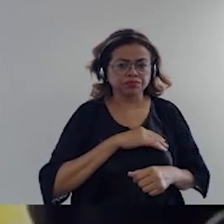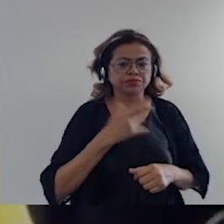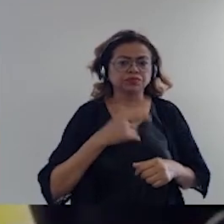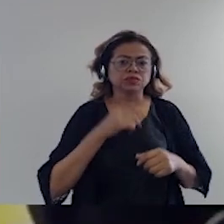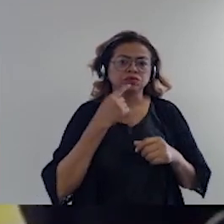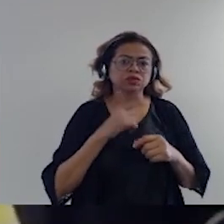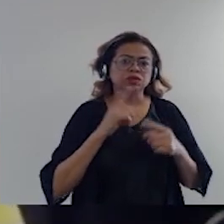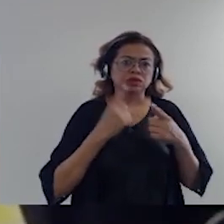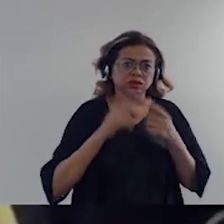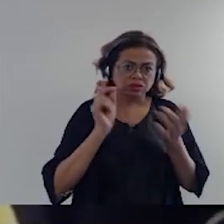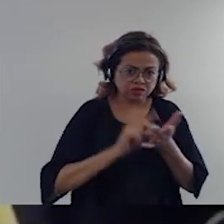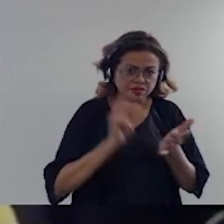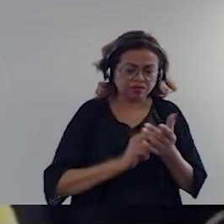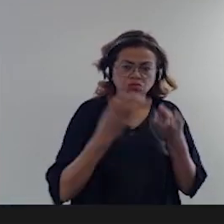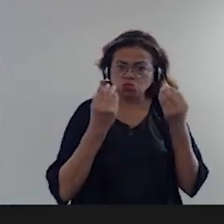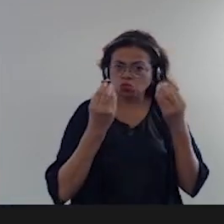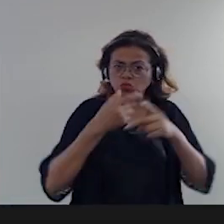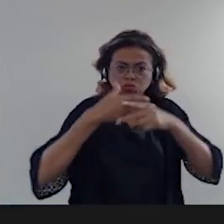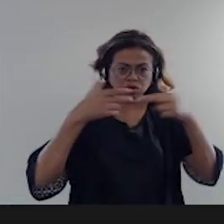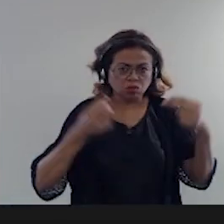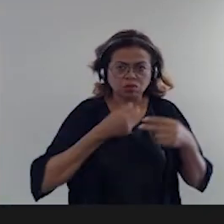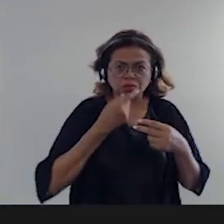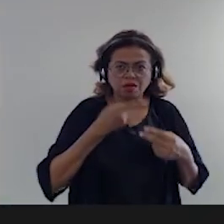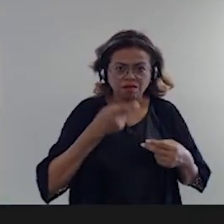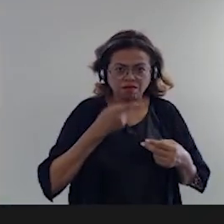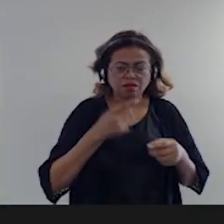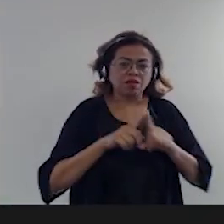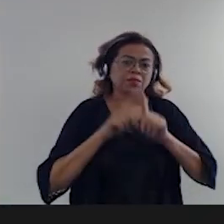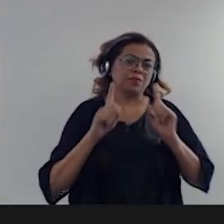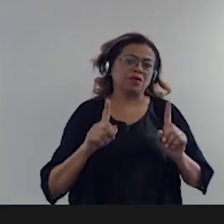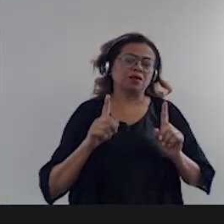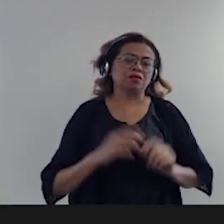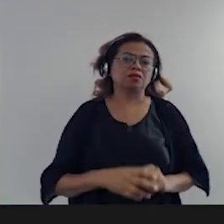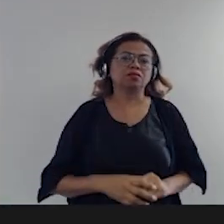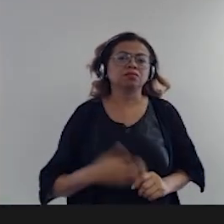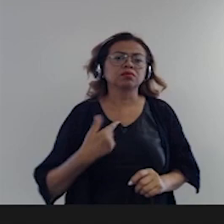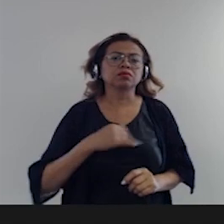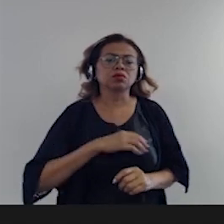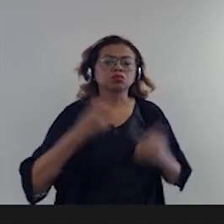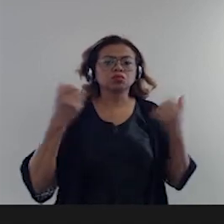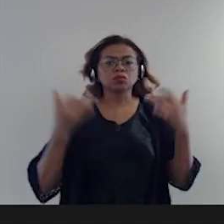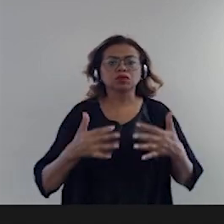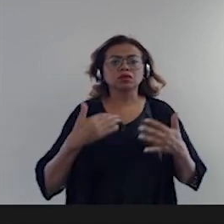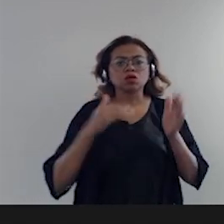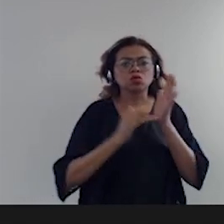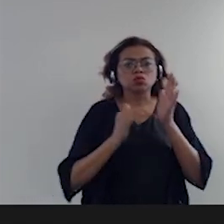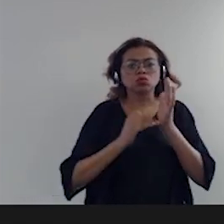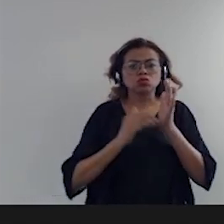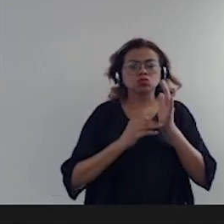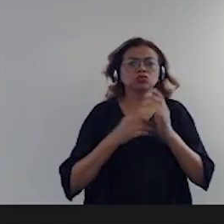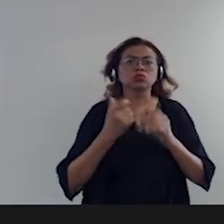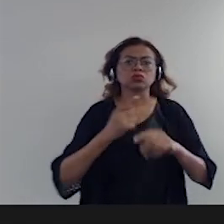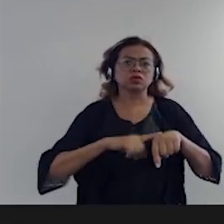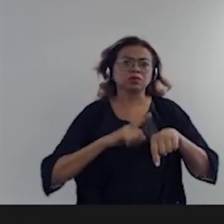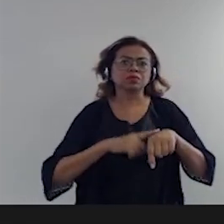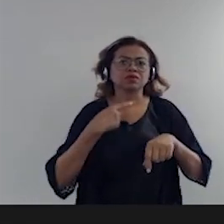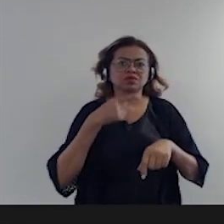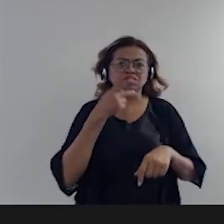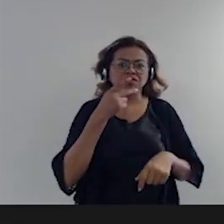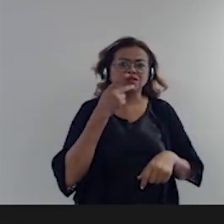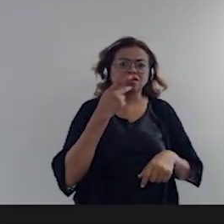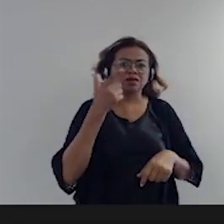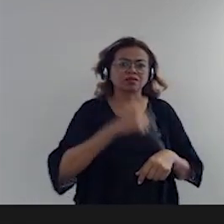porque realmente é muita coisa para falar, mas a última parte que eu gostaria de falar, que são